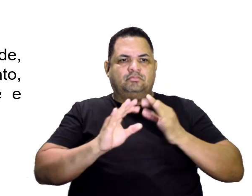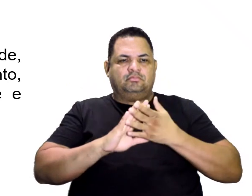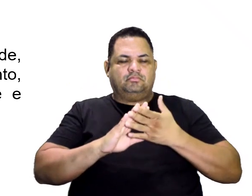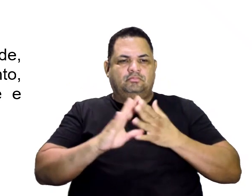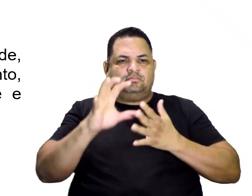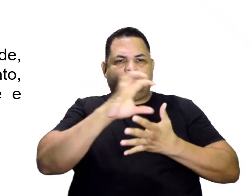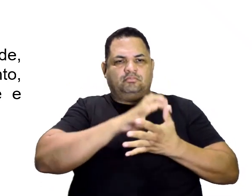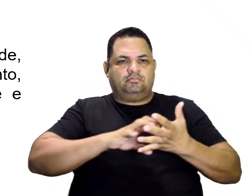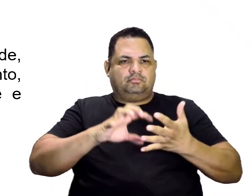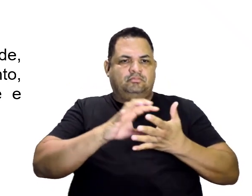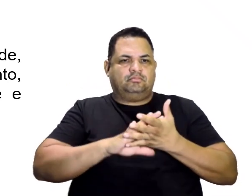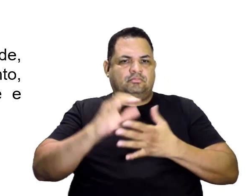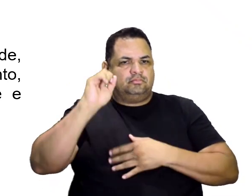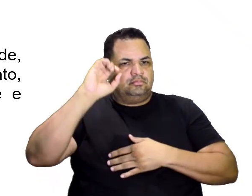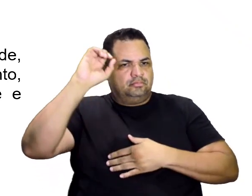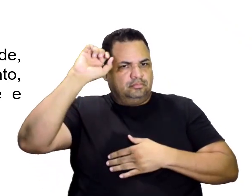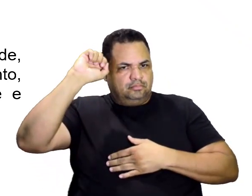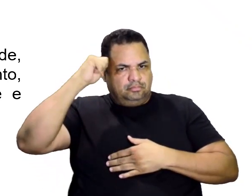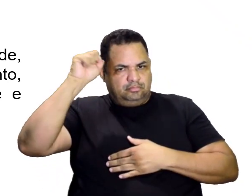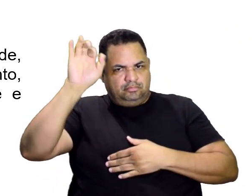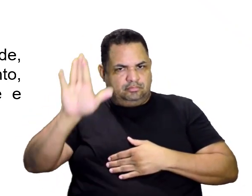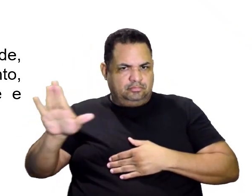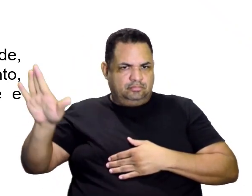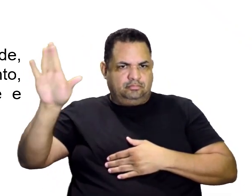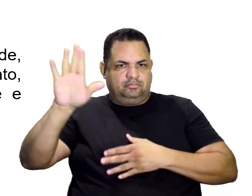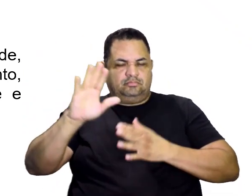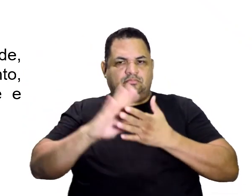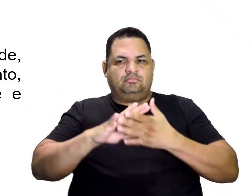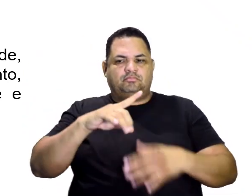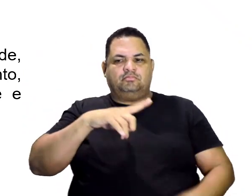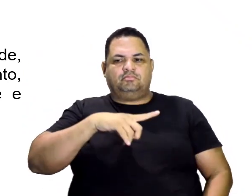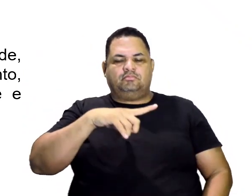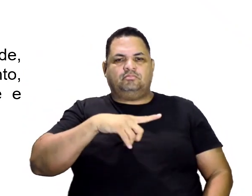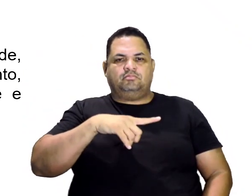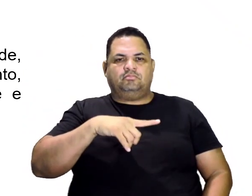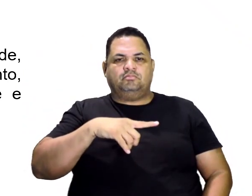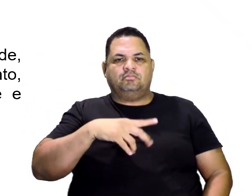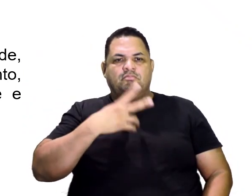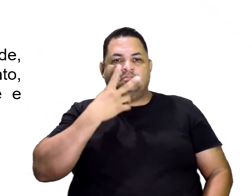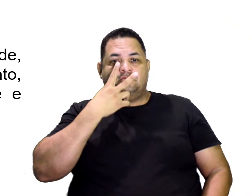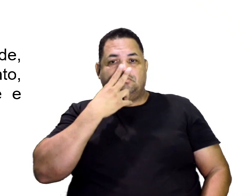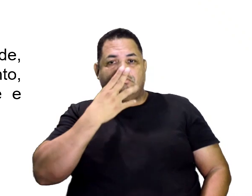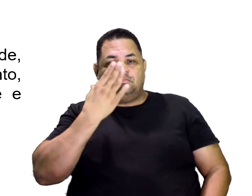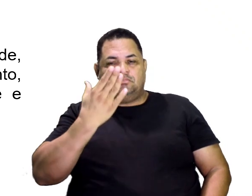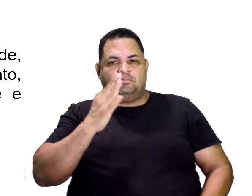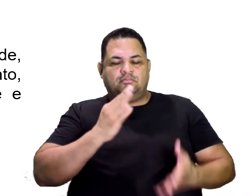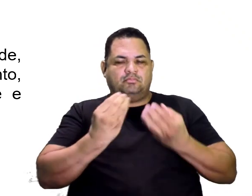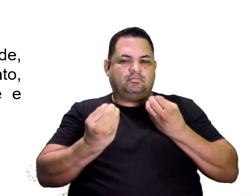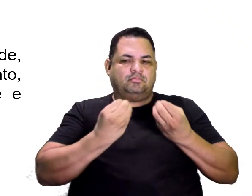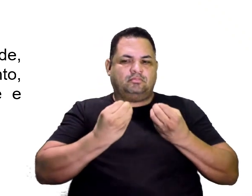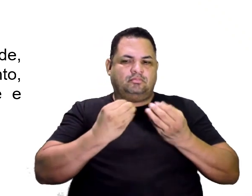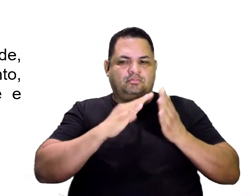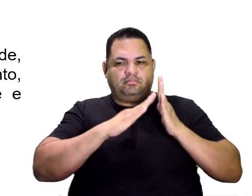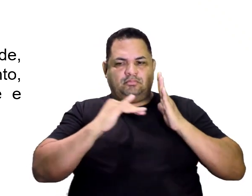estética e as manifestações africanas. Então, as aparências e as formas de